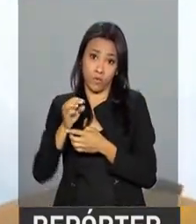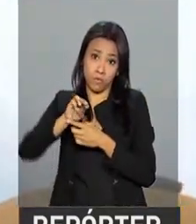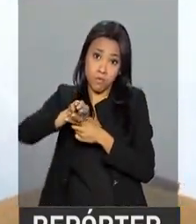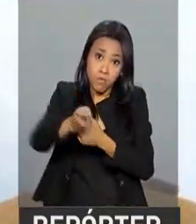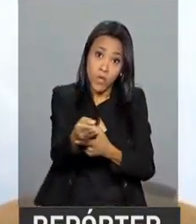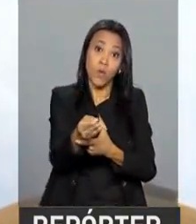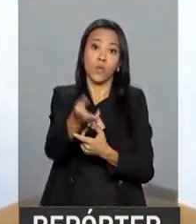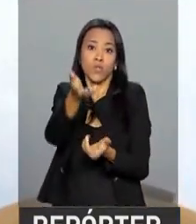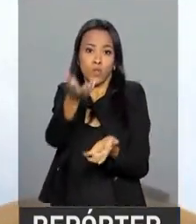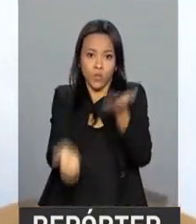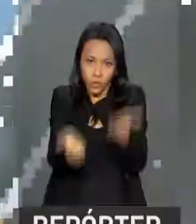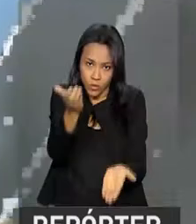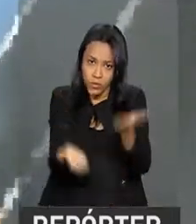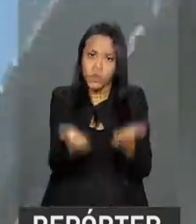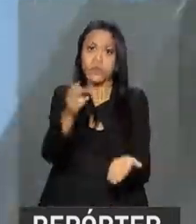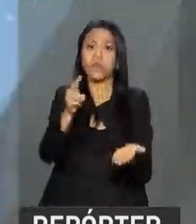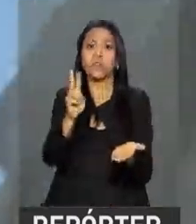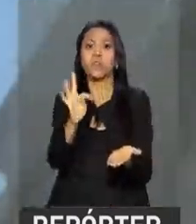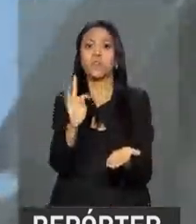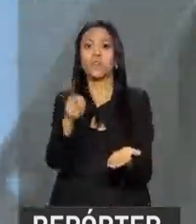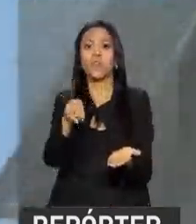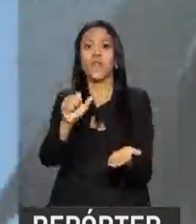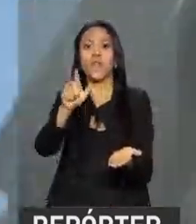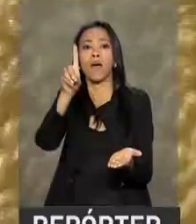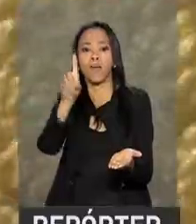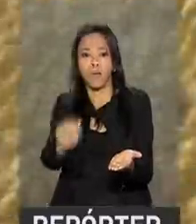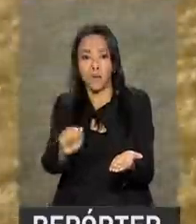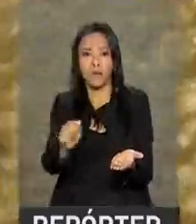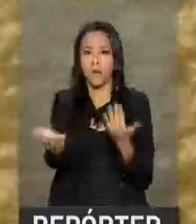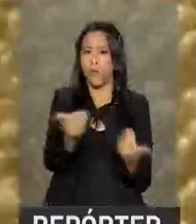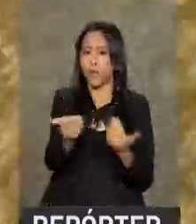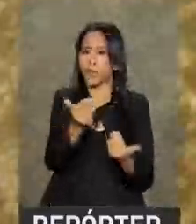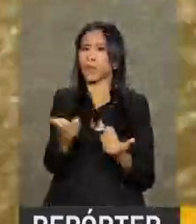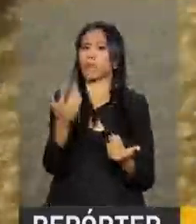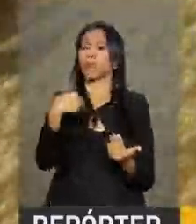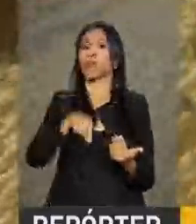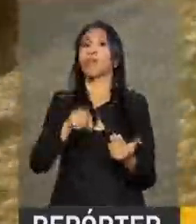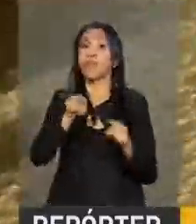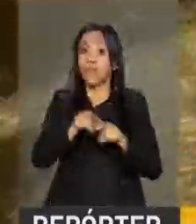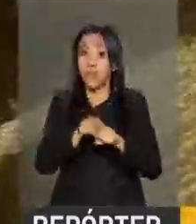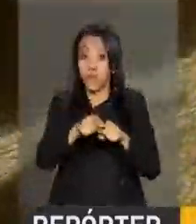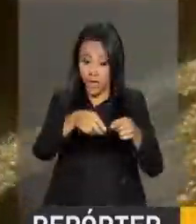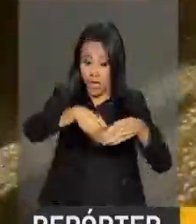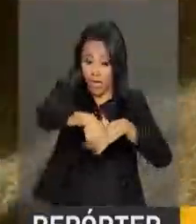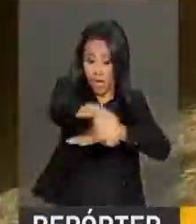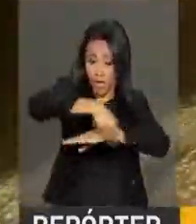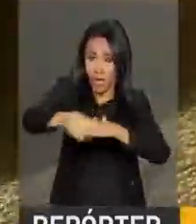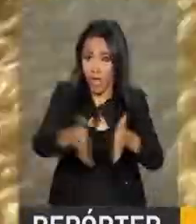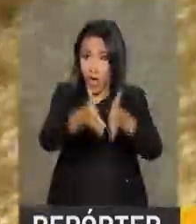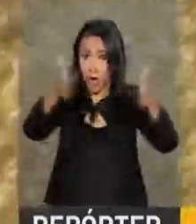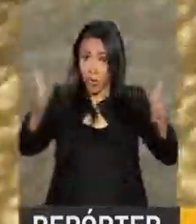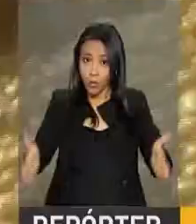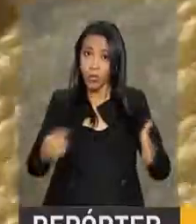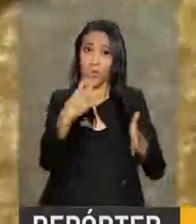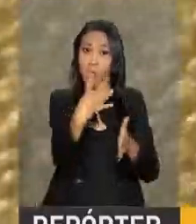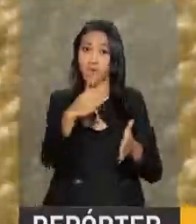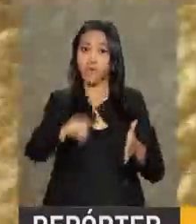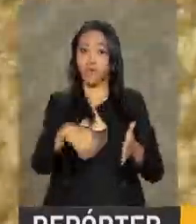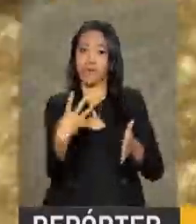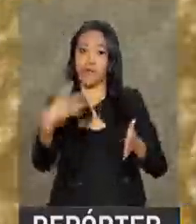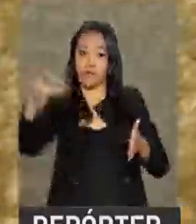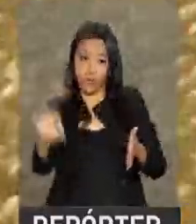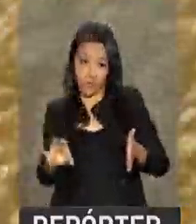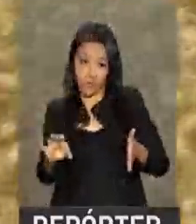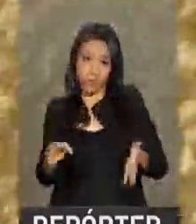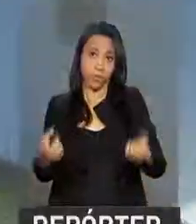de 28% em relação à safra anterior. A estimativa para a área plantada também aumentou em 4,4%.